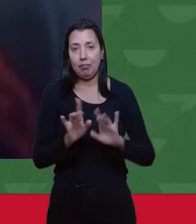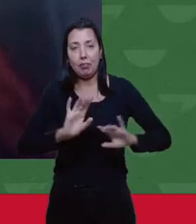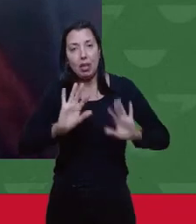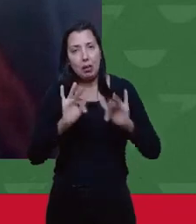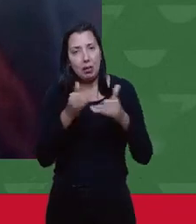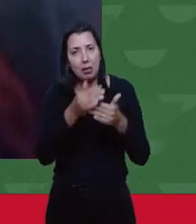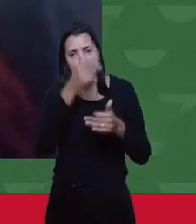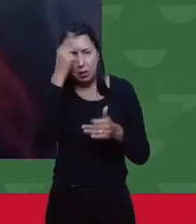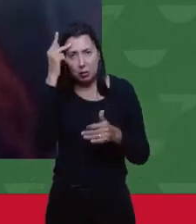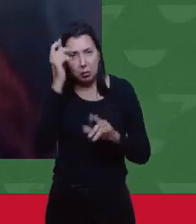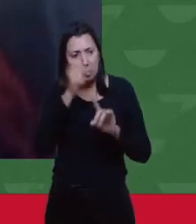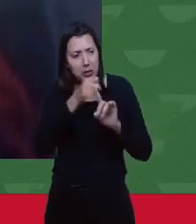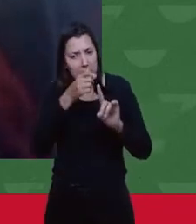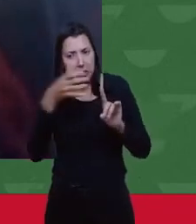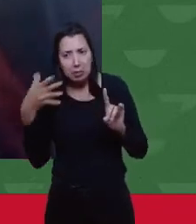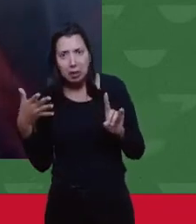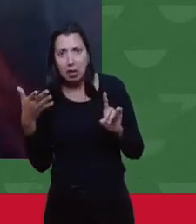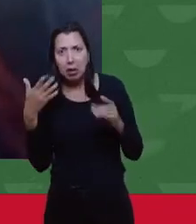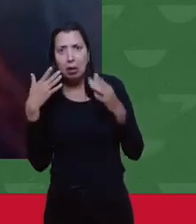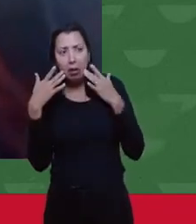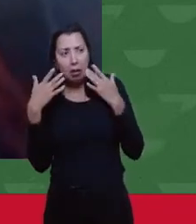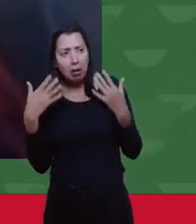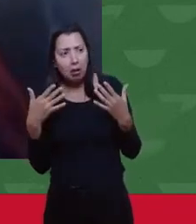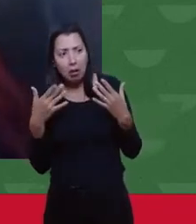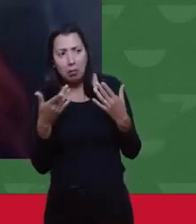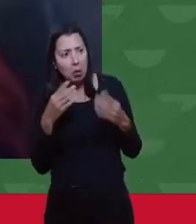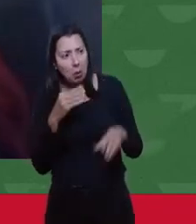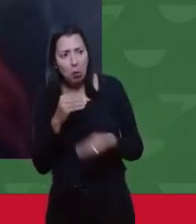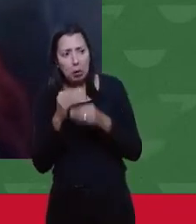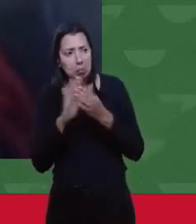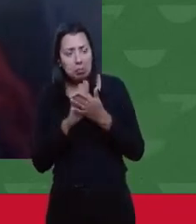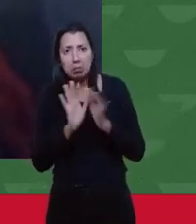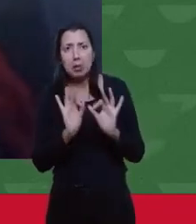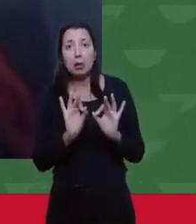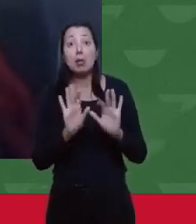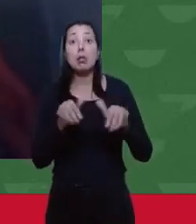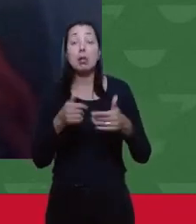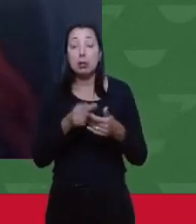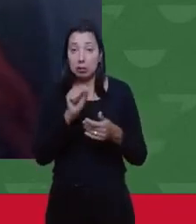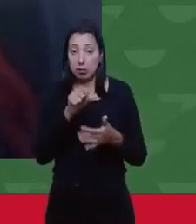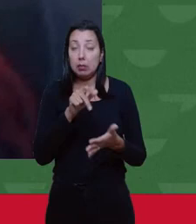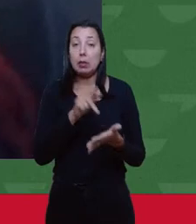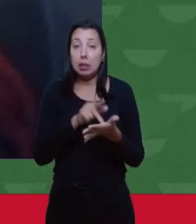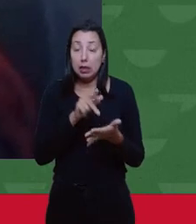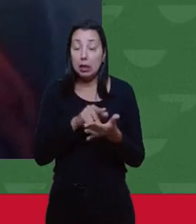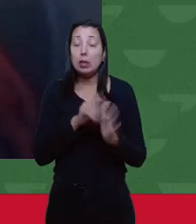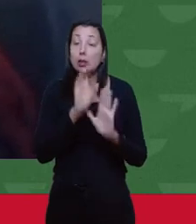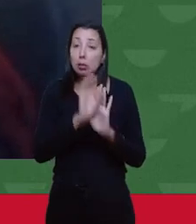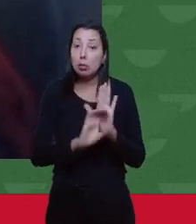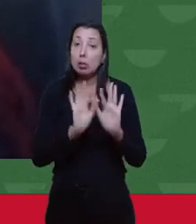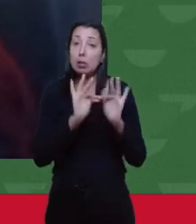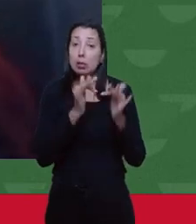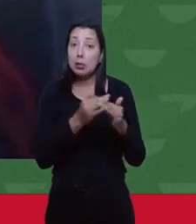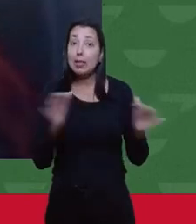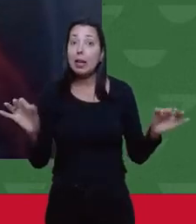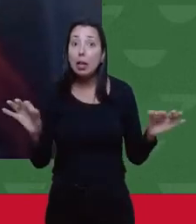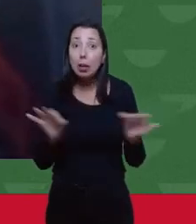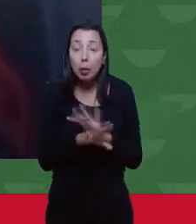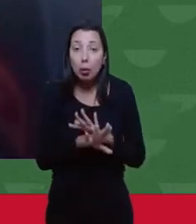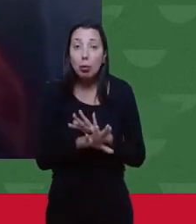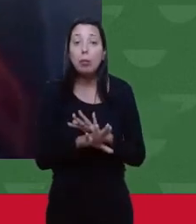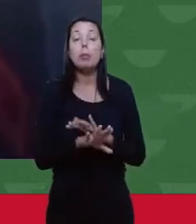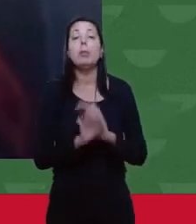As famílias das pessoas LGBT não estavam contempladas. Então, realmente, o Estatuto da Família, nós